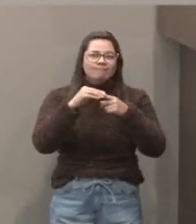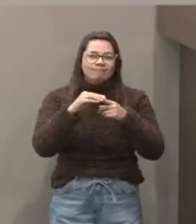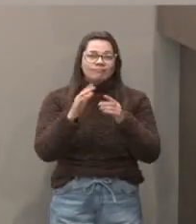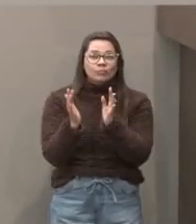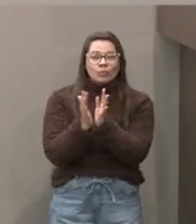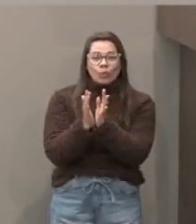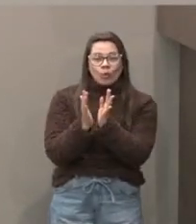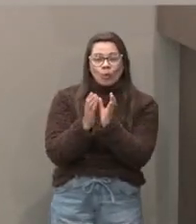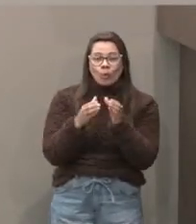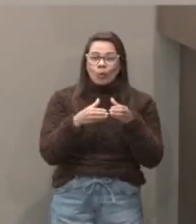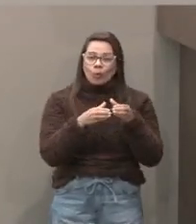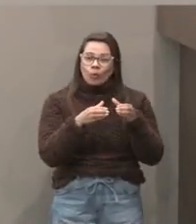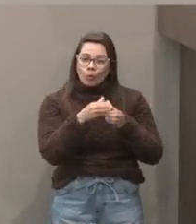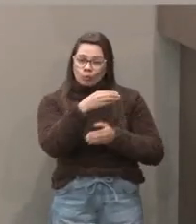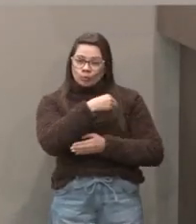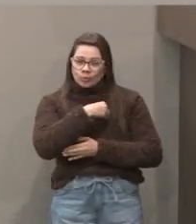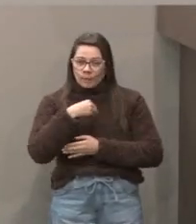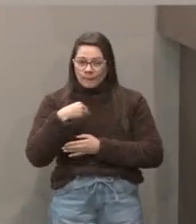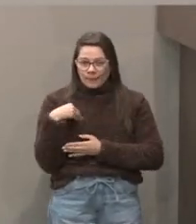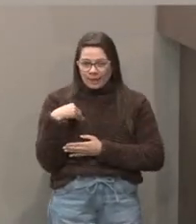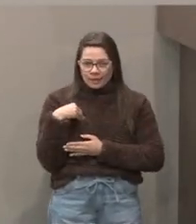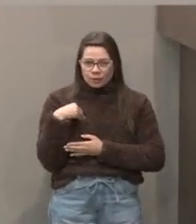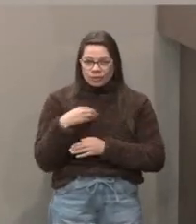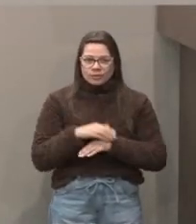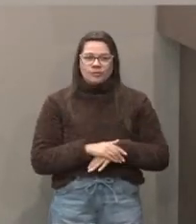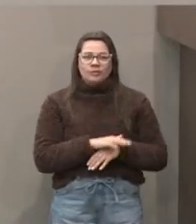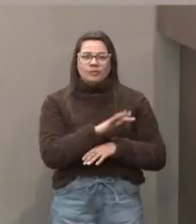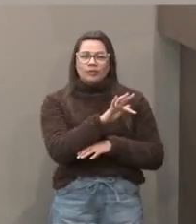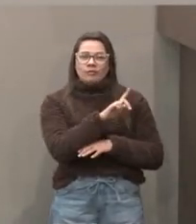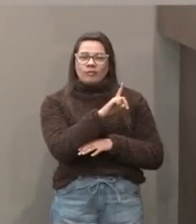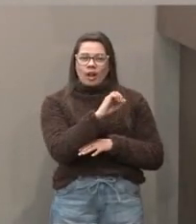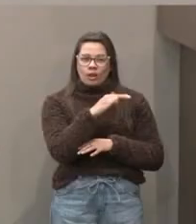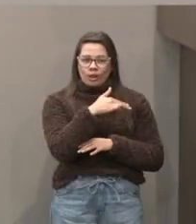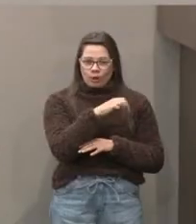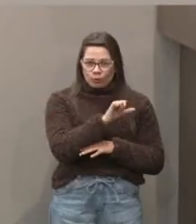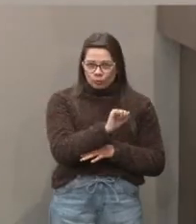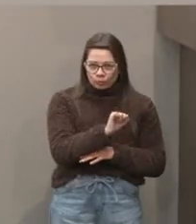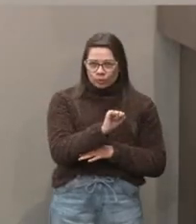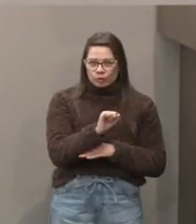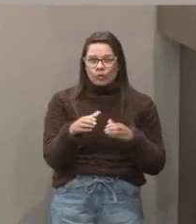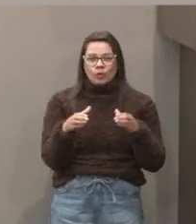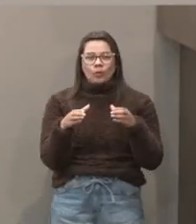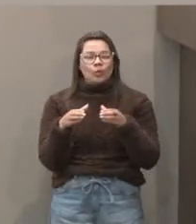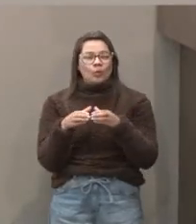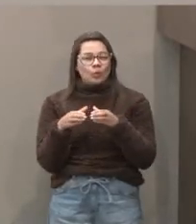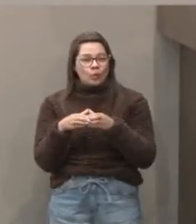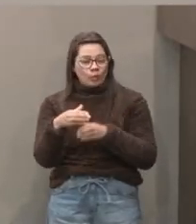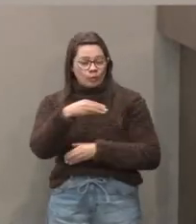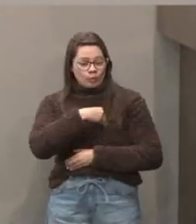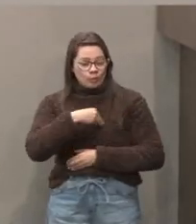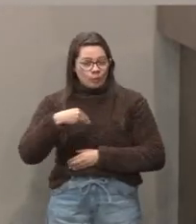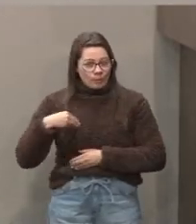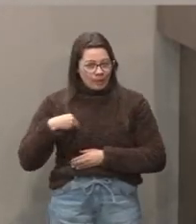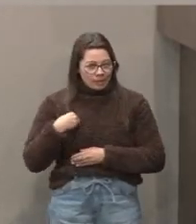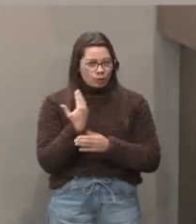Colegas do corpo clínico, colegas fellows, colegas médicos residentes,